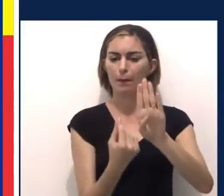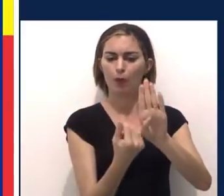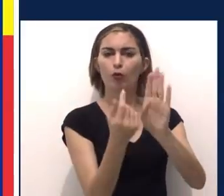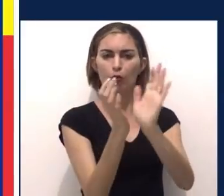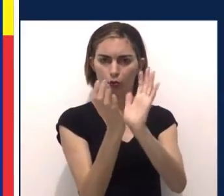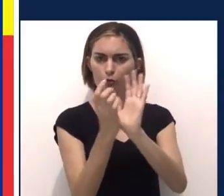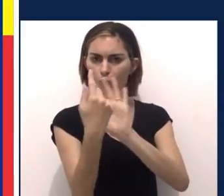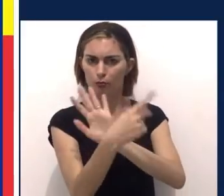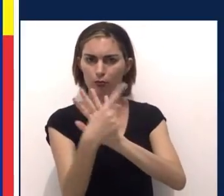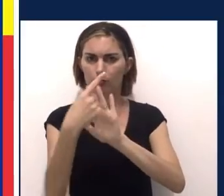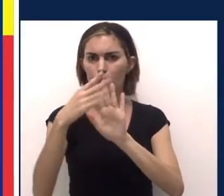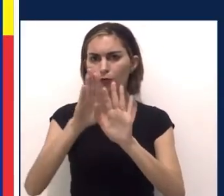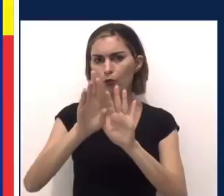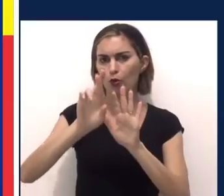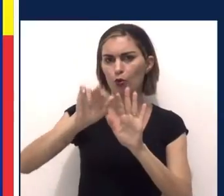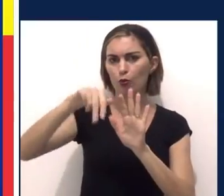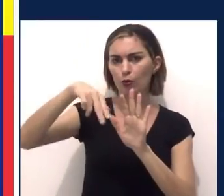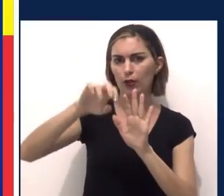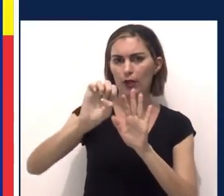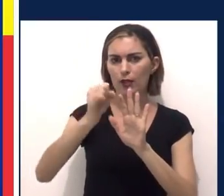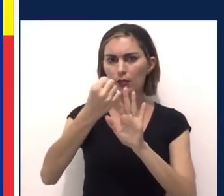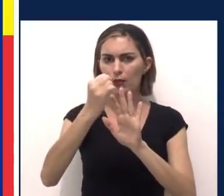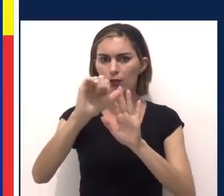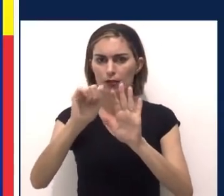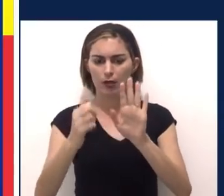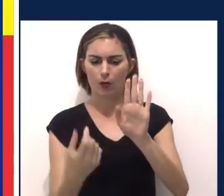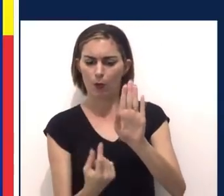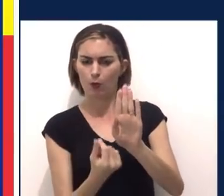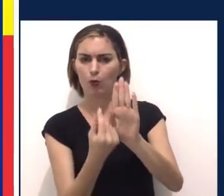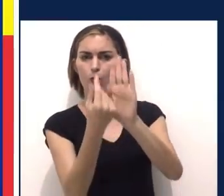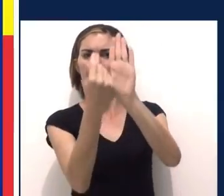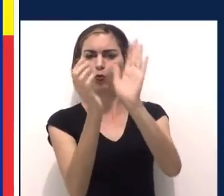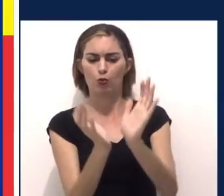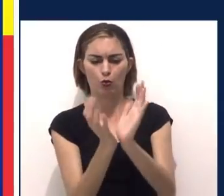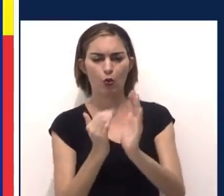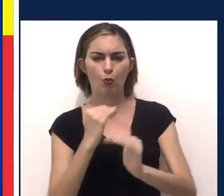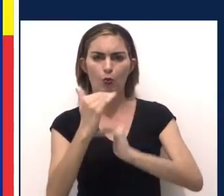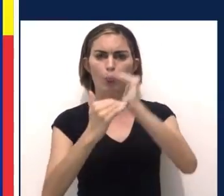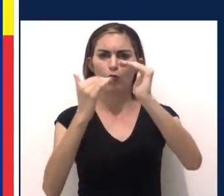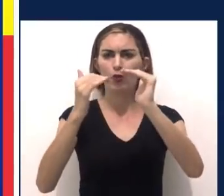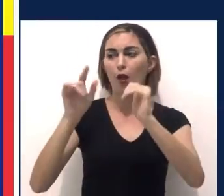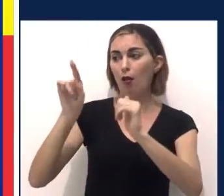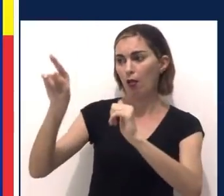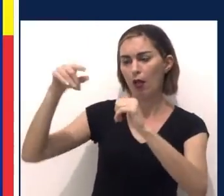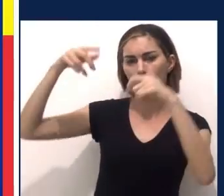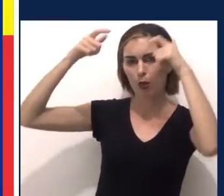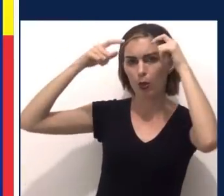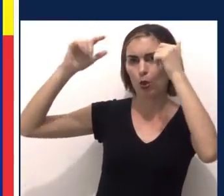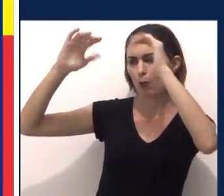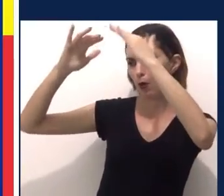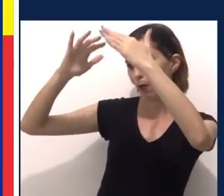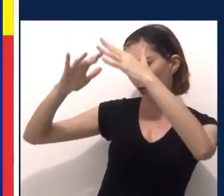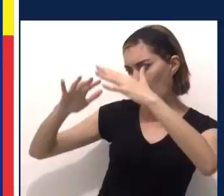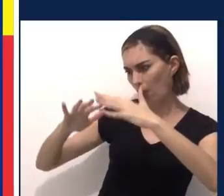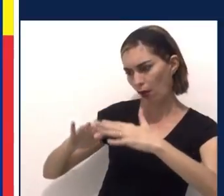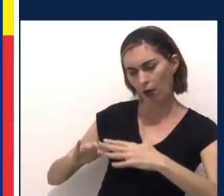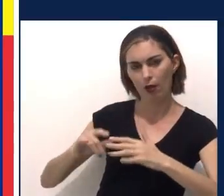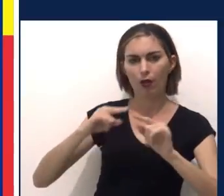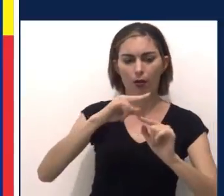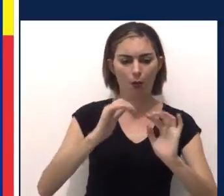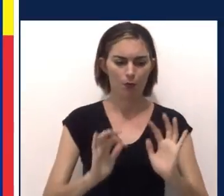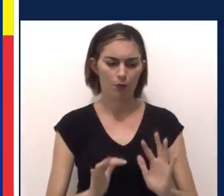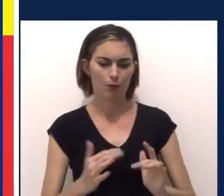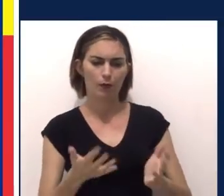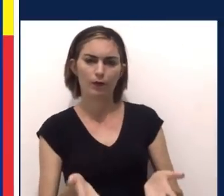burguesia. Então, ascensão da burguesia e declínio da nobreza. Então, cresce a